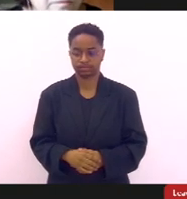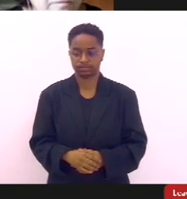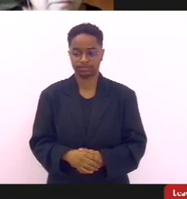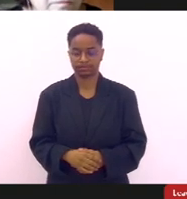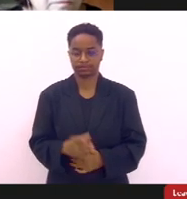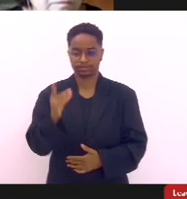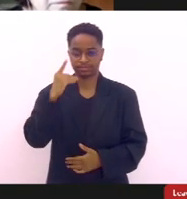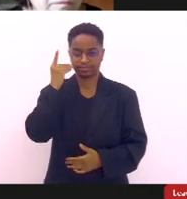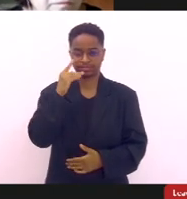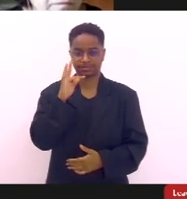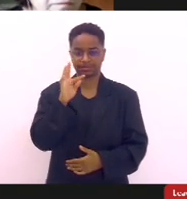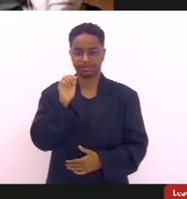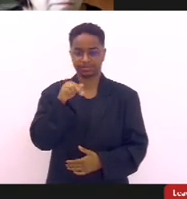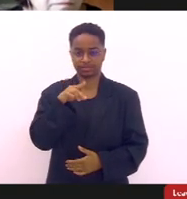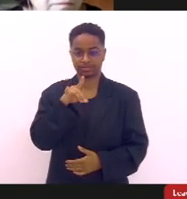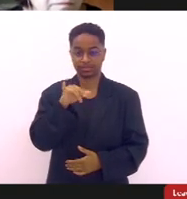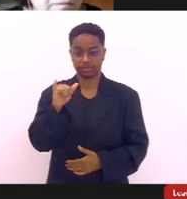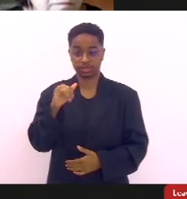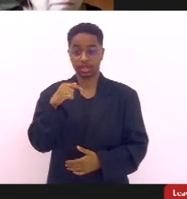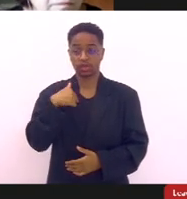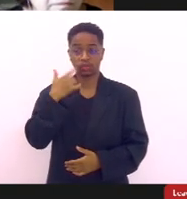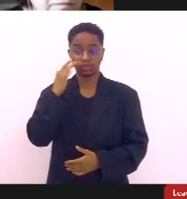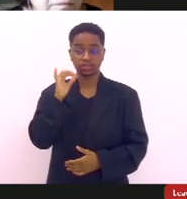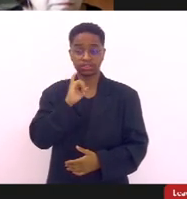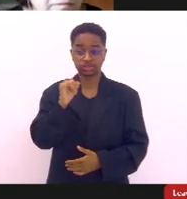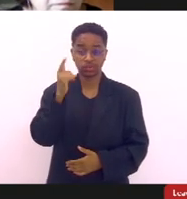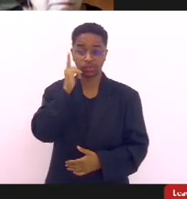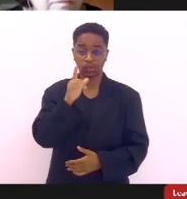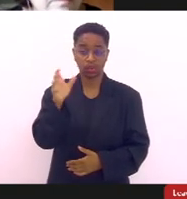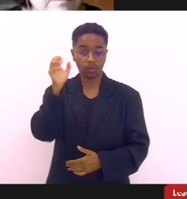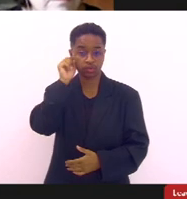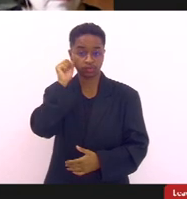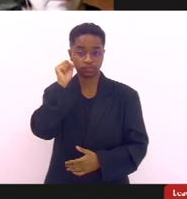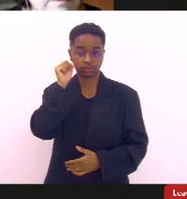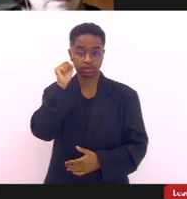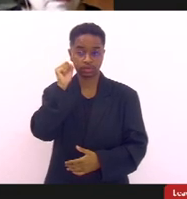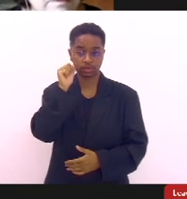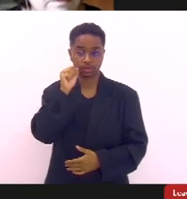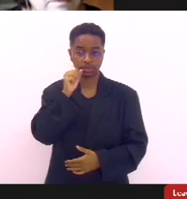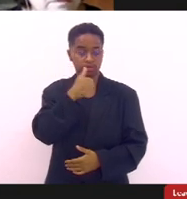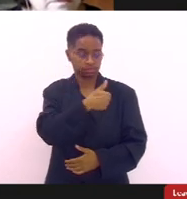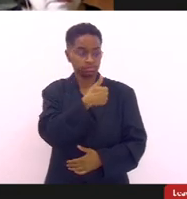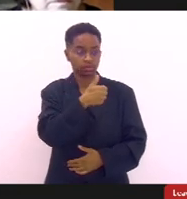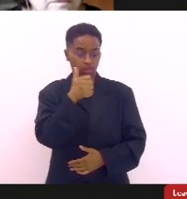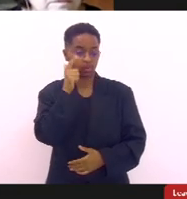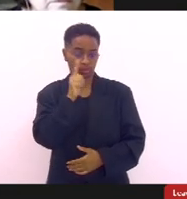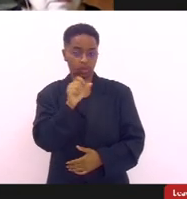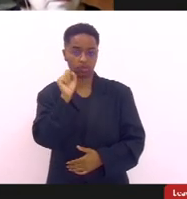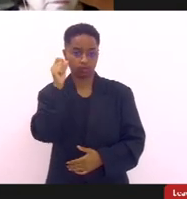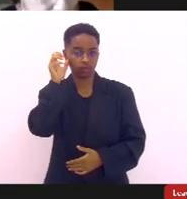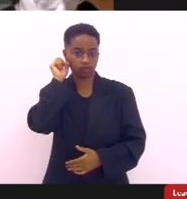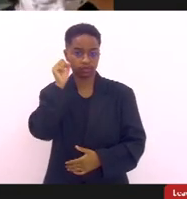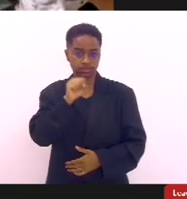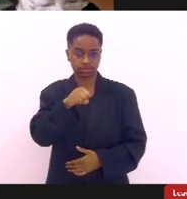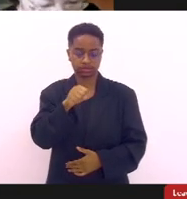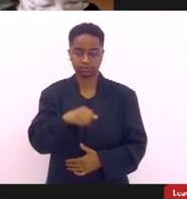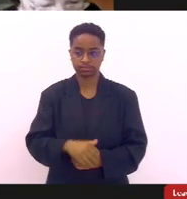Deputado Tande, não sei se ele está conseguindo, que ele estava em deslocamento. Não, estou sim, presidente. Pois não,